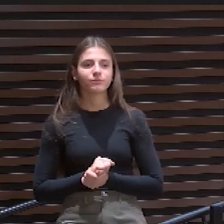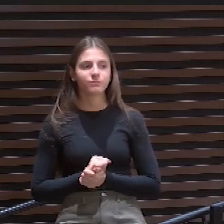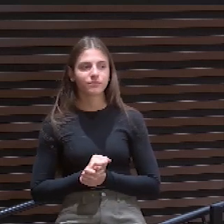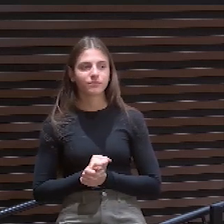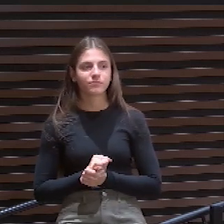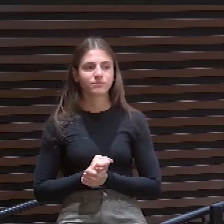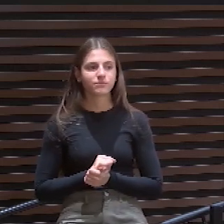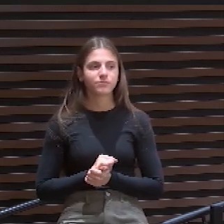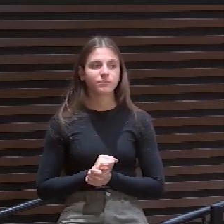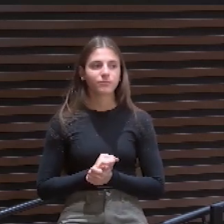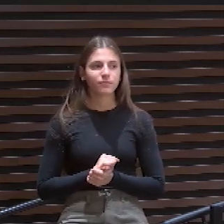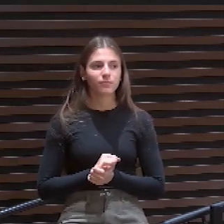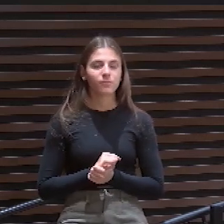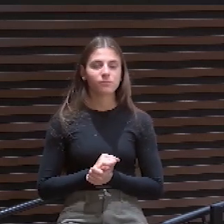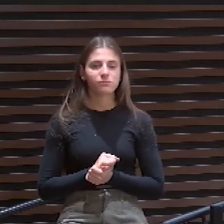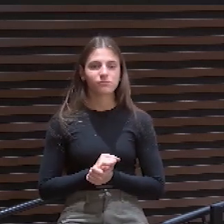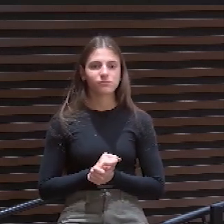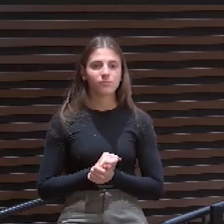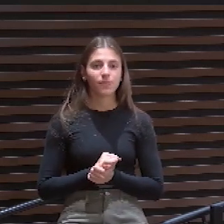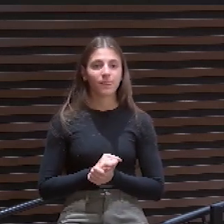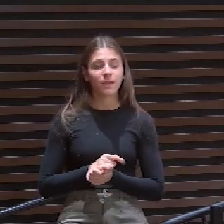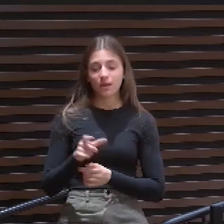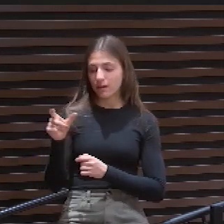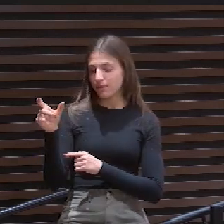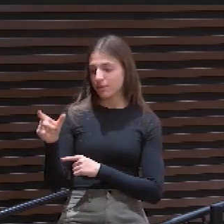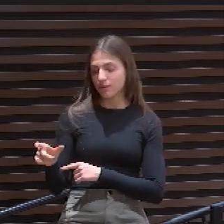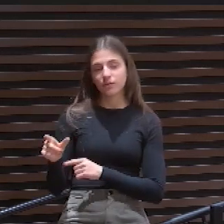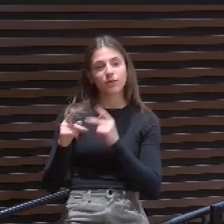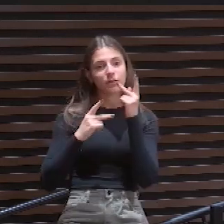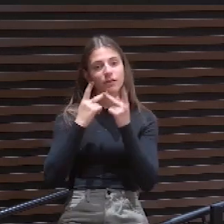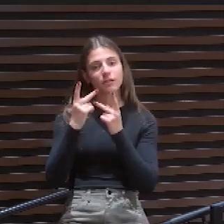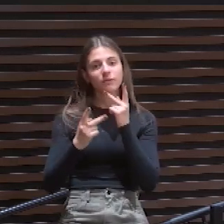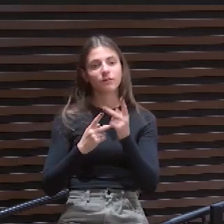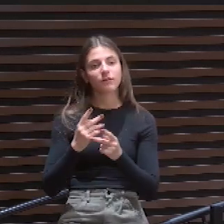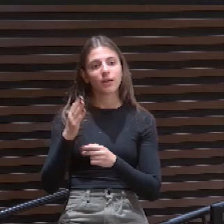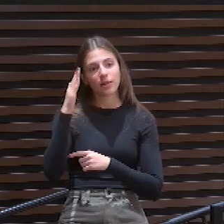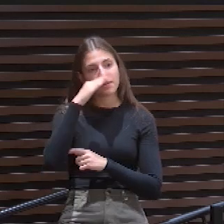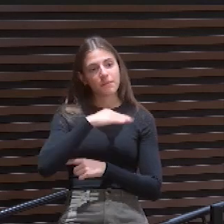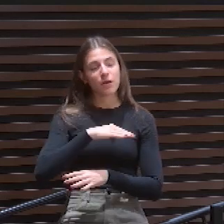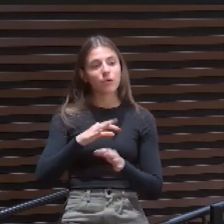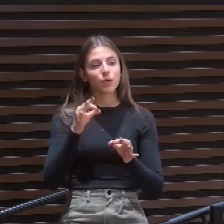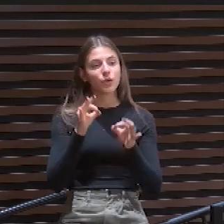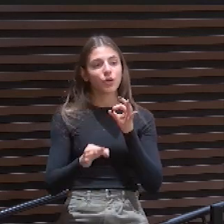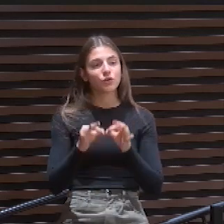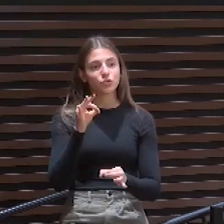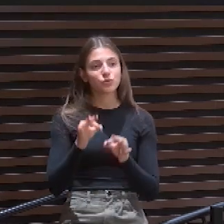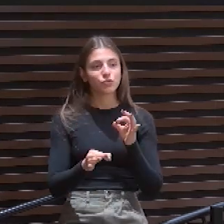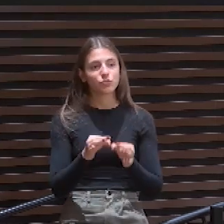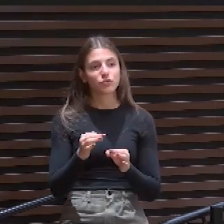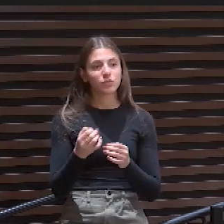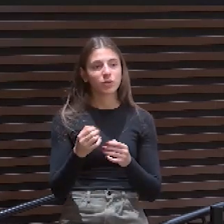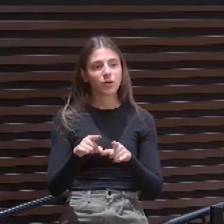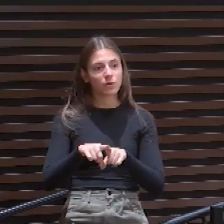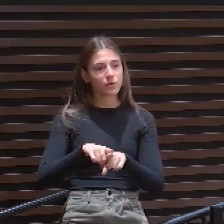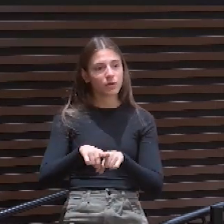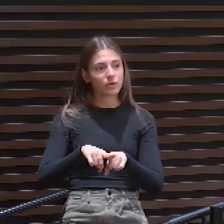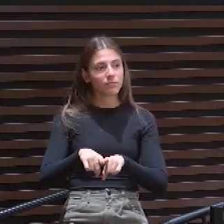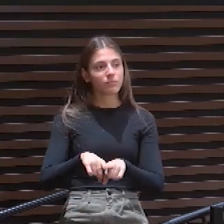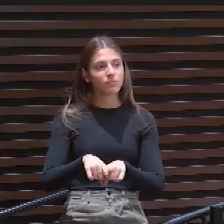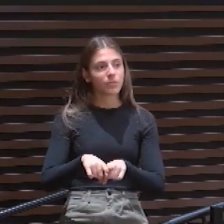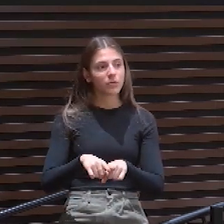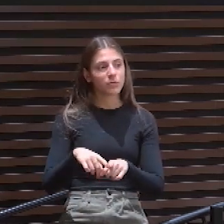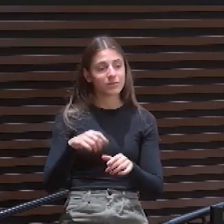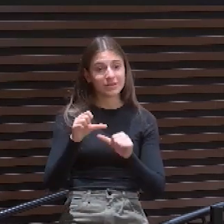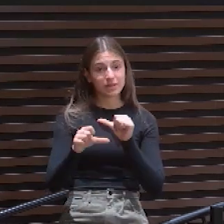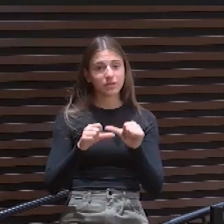Em outras palavras, quem fala mal, seguimos aí com o texto, e julga o seu irmão, acaba por arvorar-se em